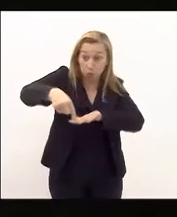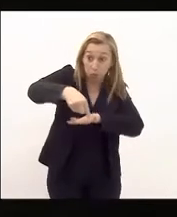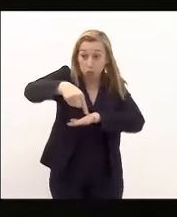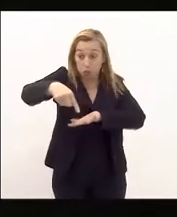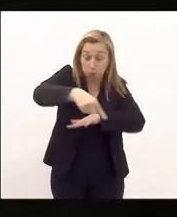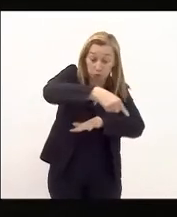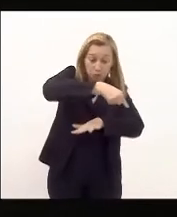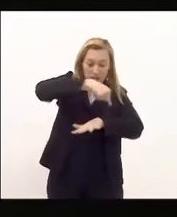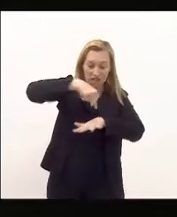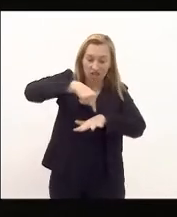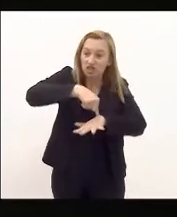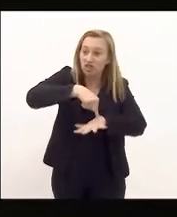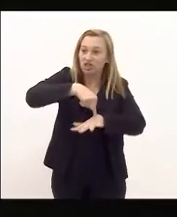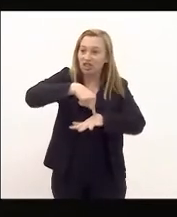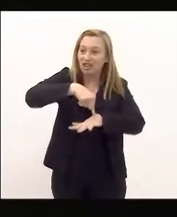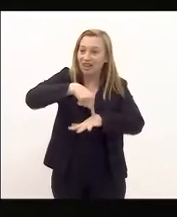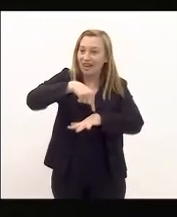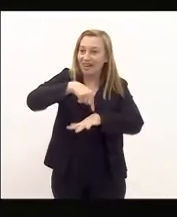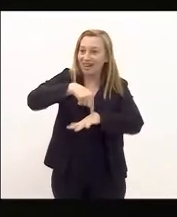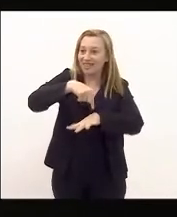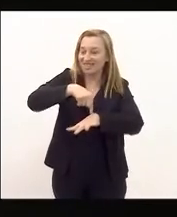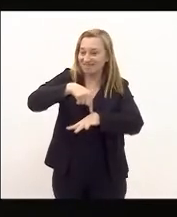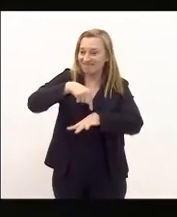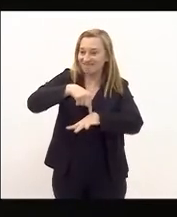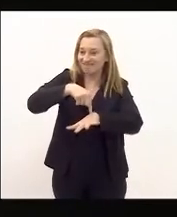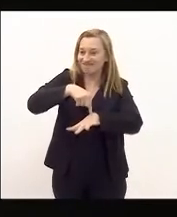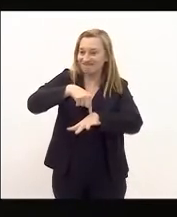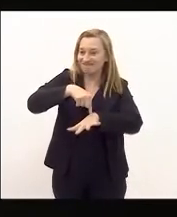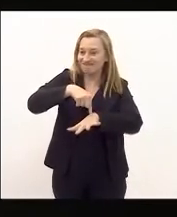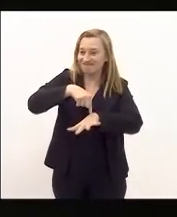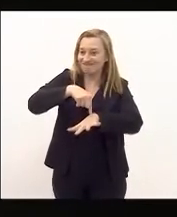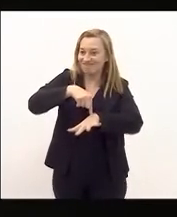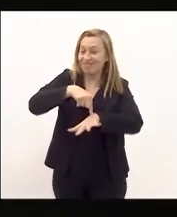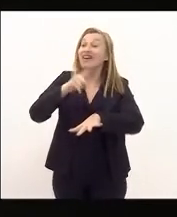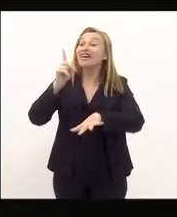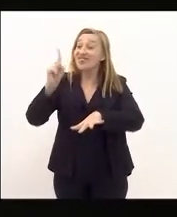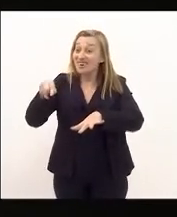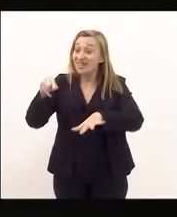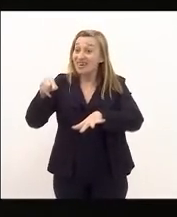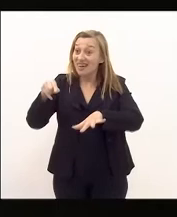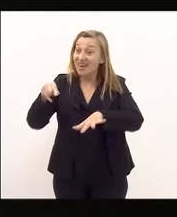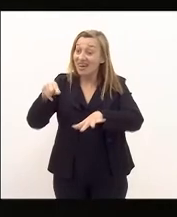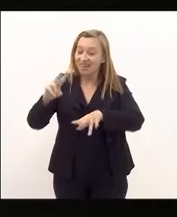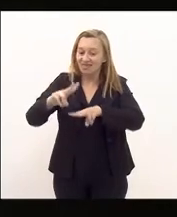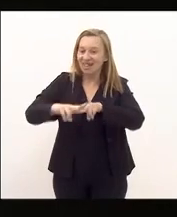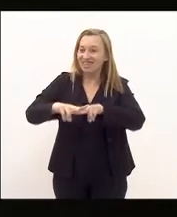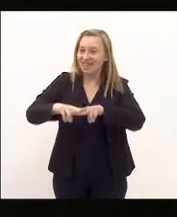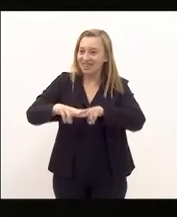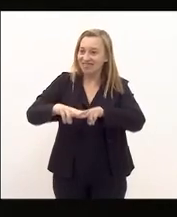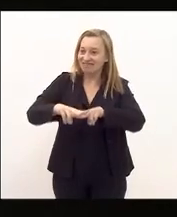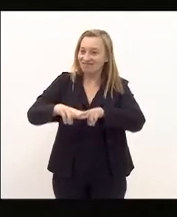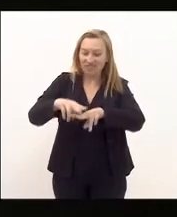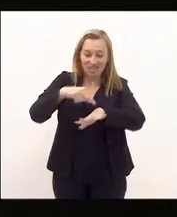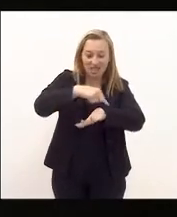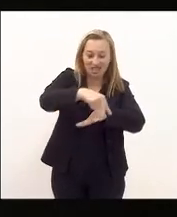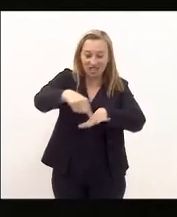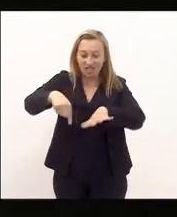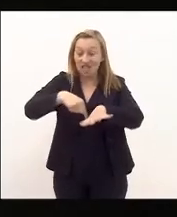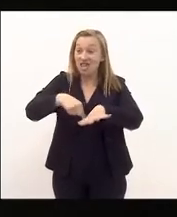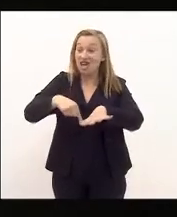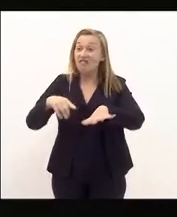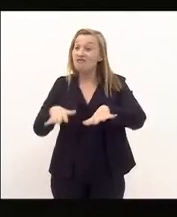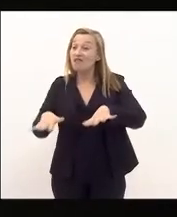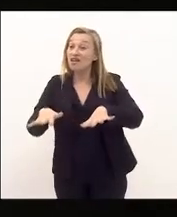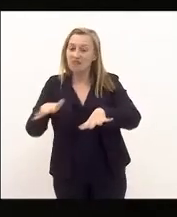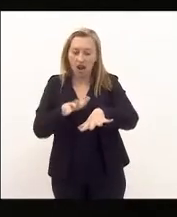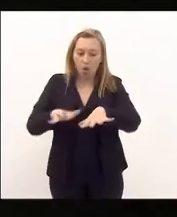impetra, e aí ocorrem essas ondas de assalto, de homicídio. E esse